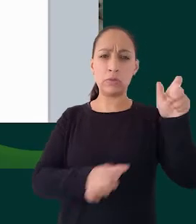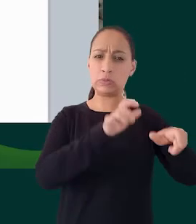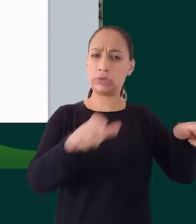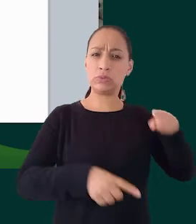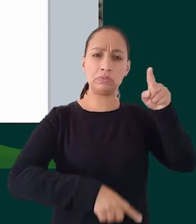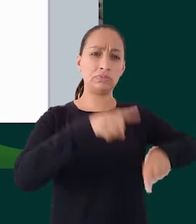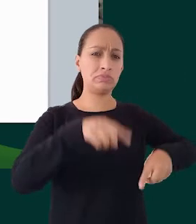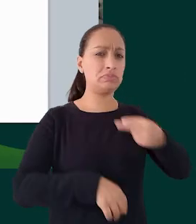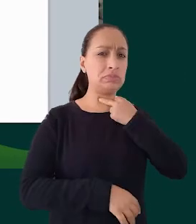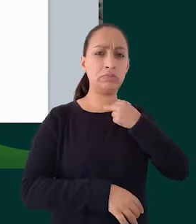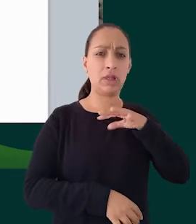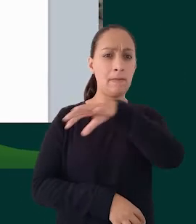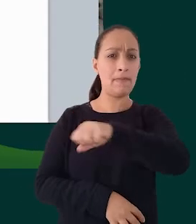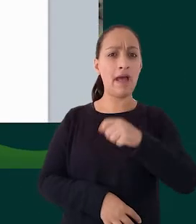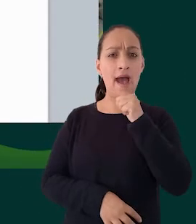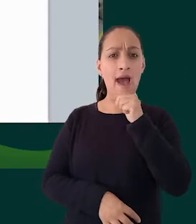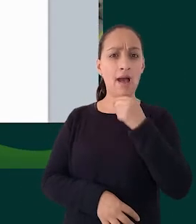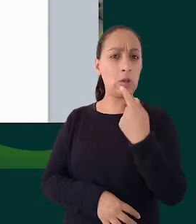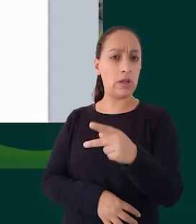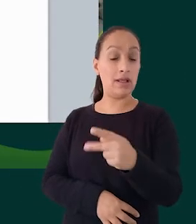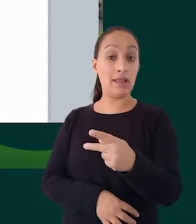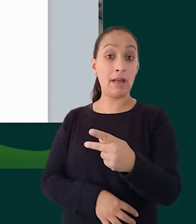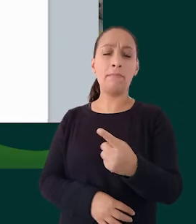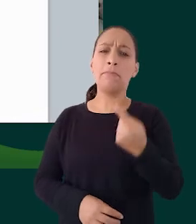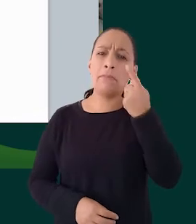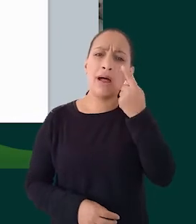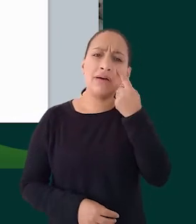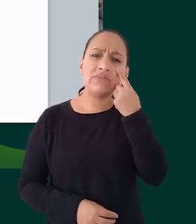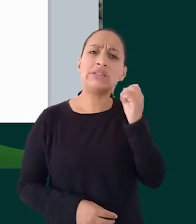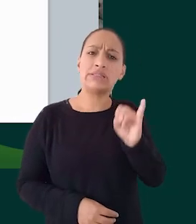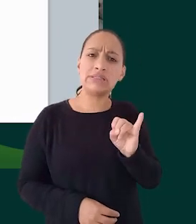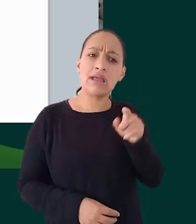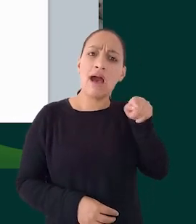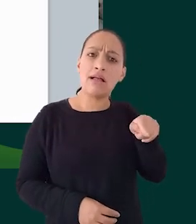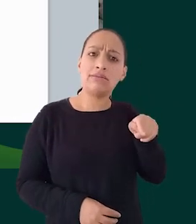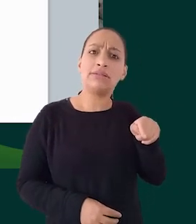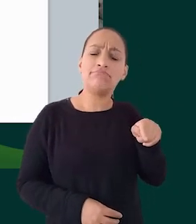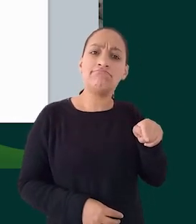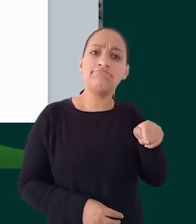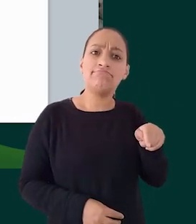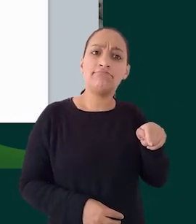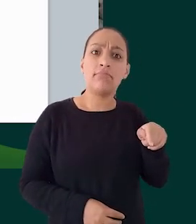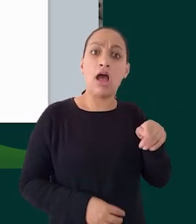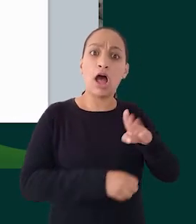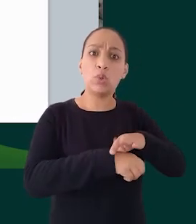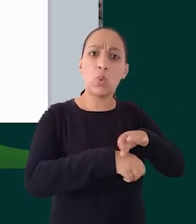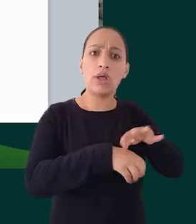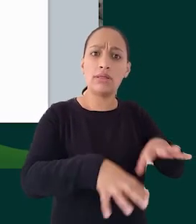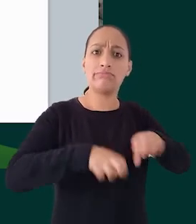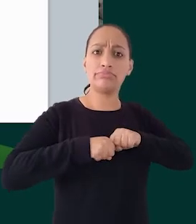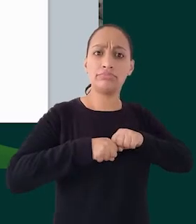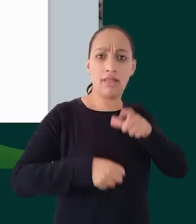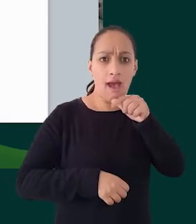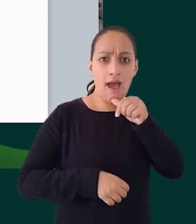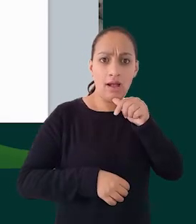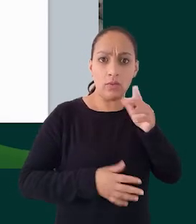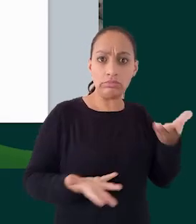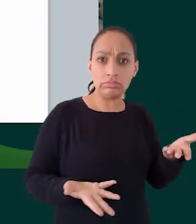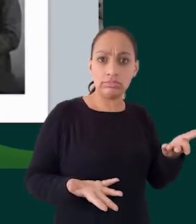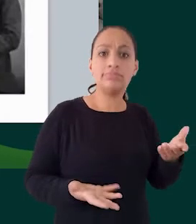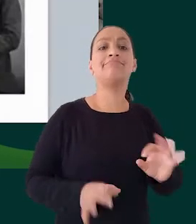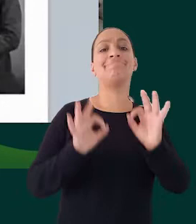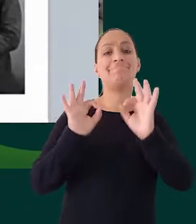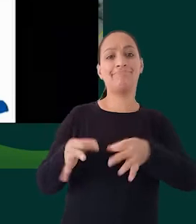água nessas bombas, para verificar se era aquela a causa da doença, e realmente era. No entanto, o